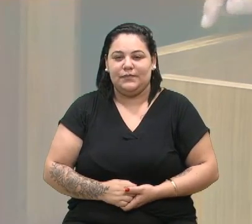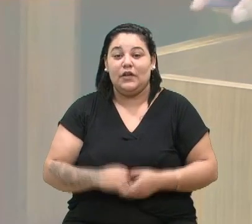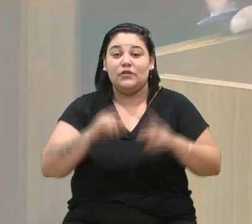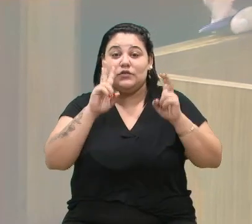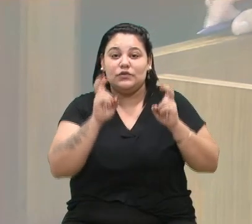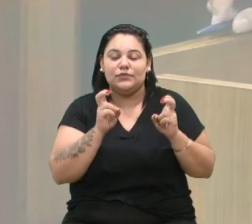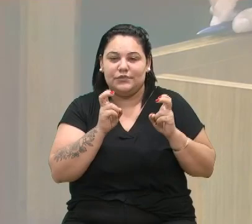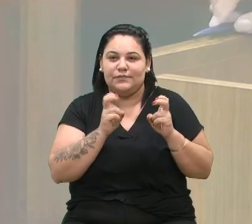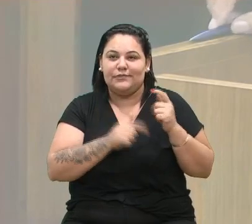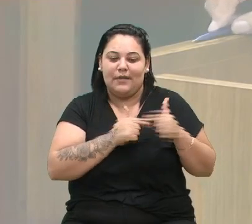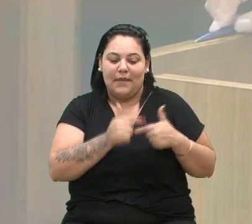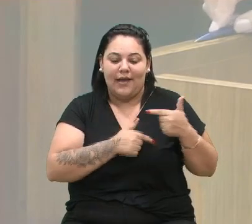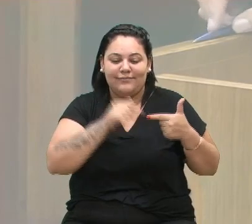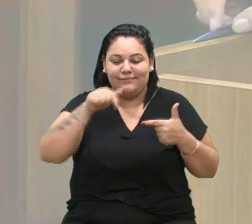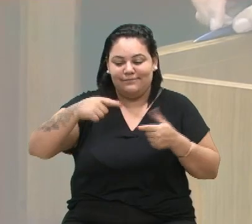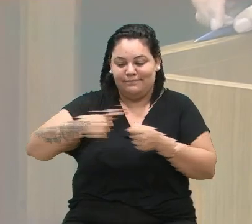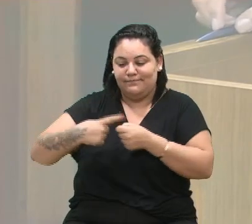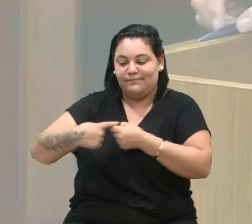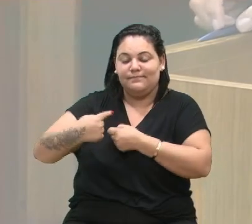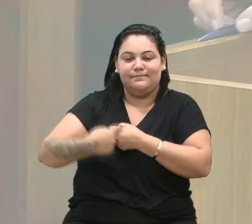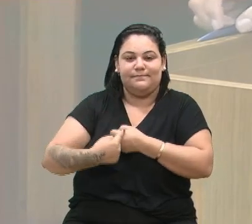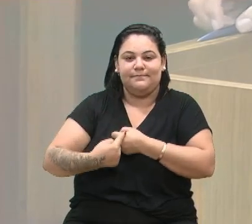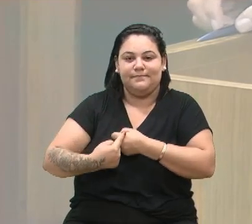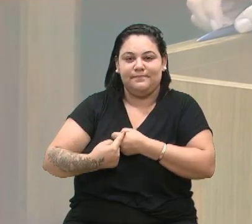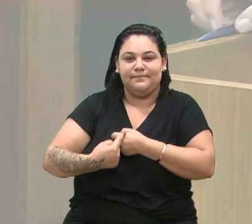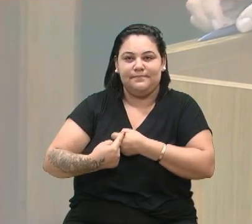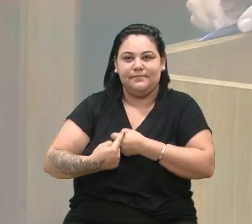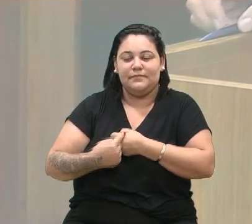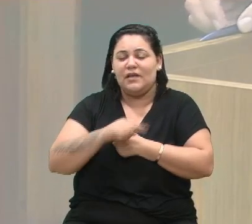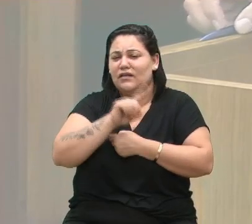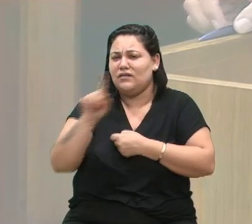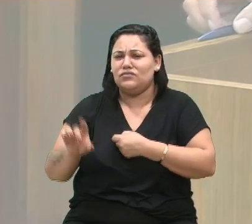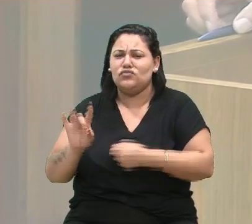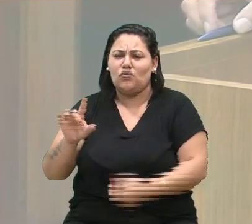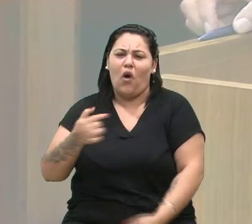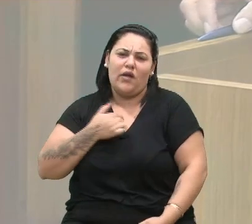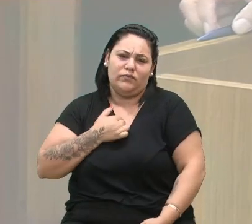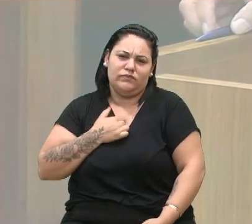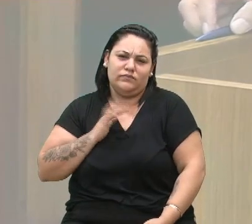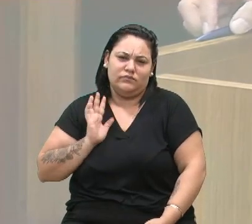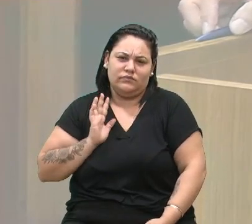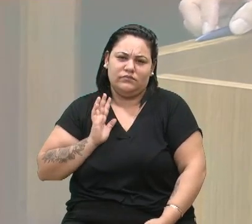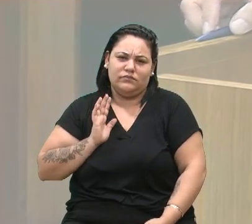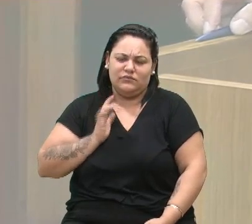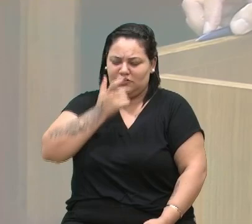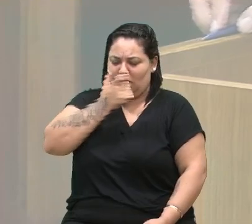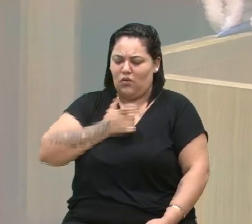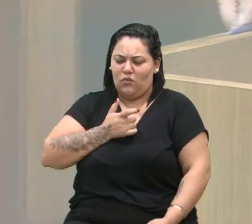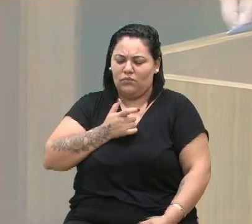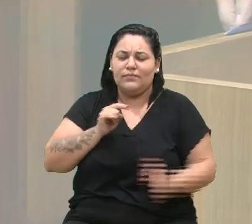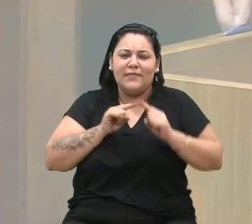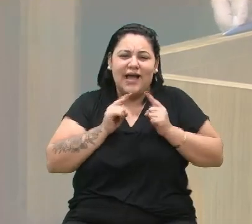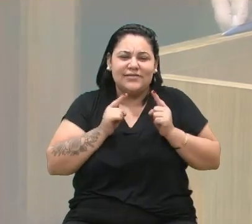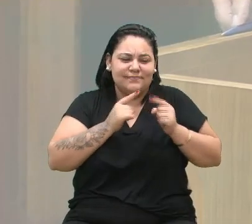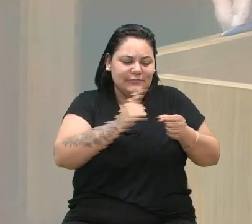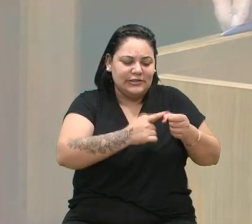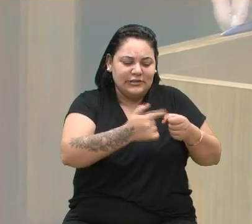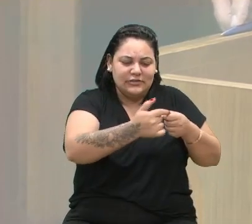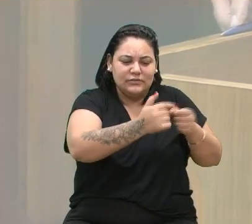cidade. Não só eu, como a nossa cidade, os moradores, os